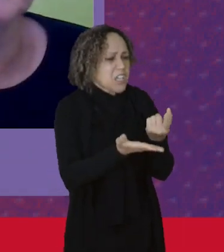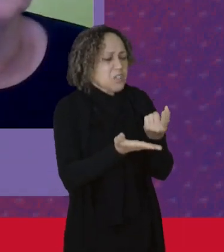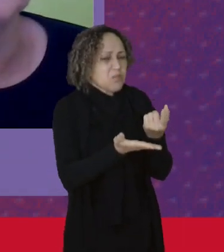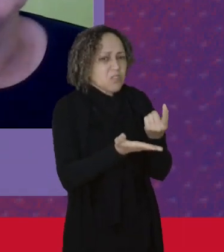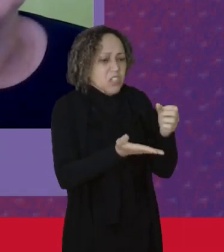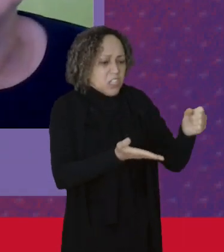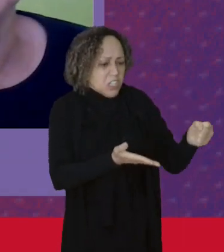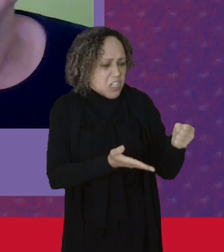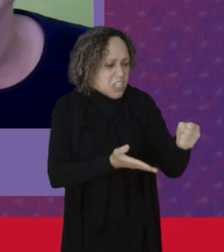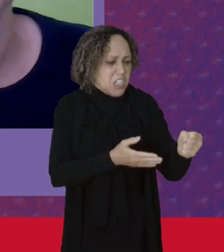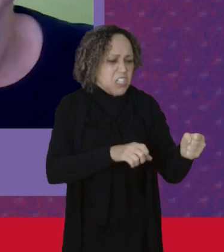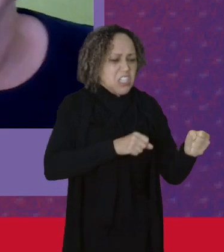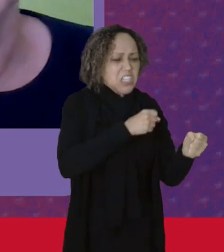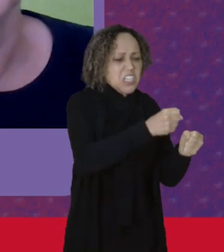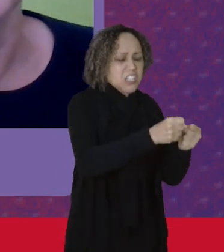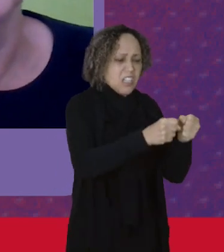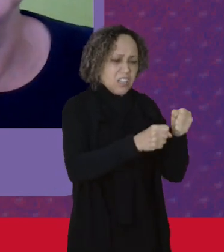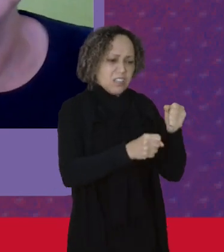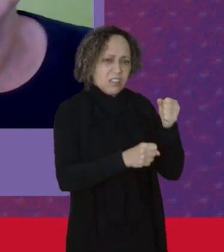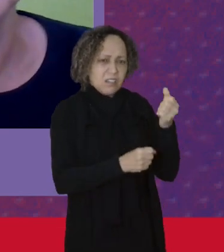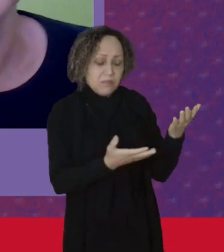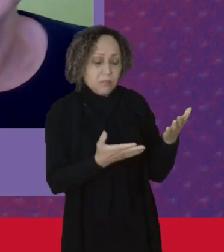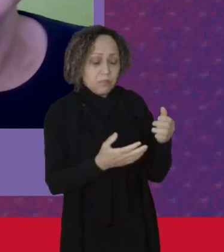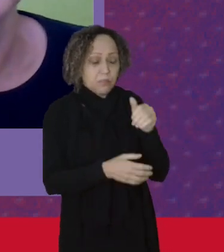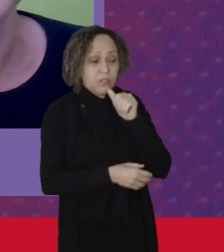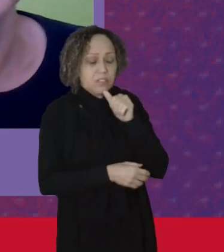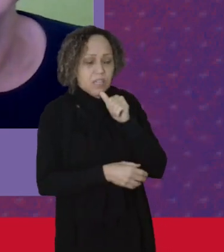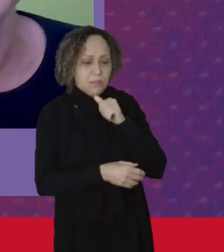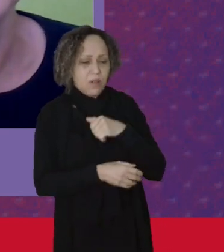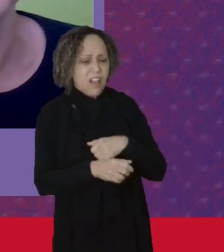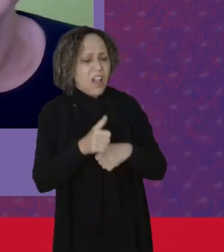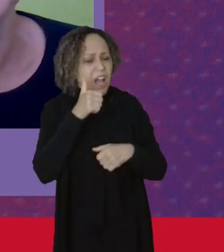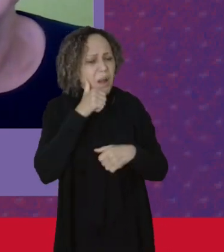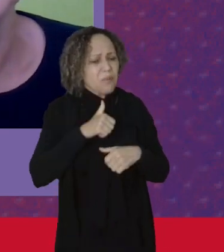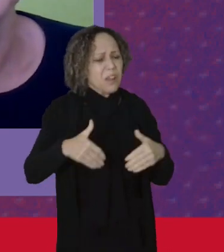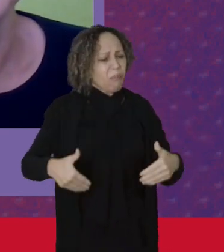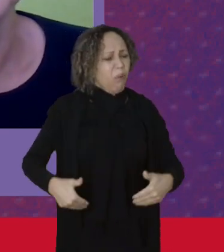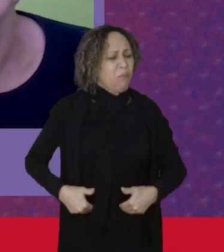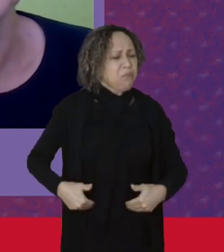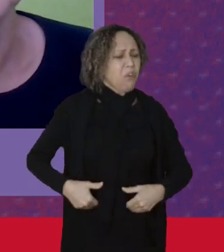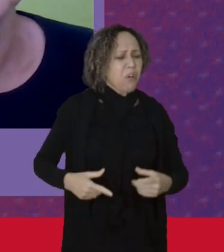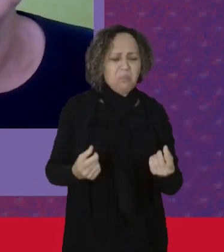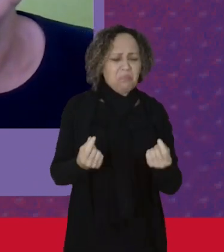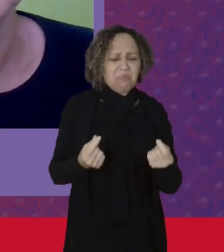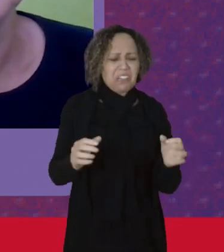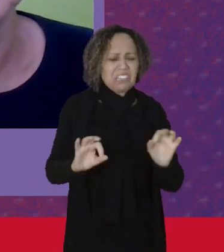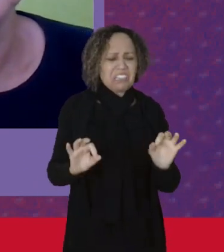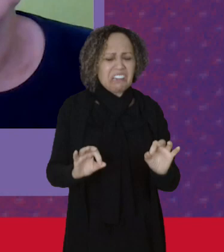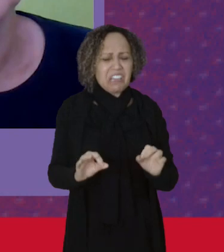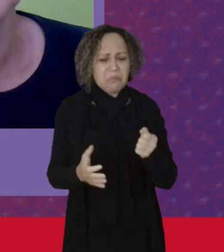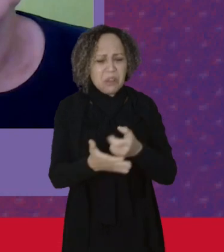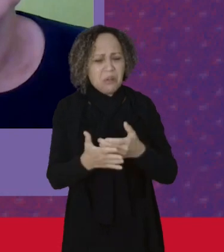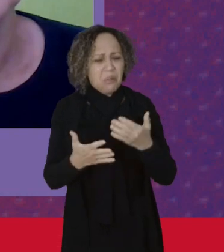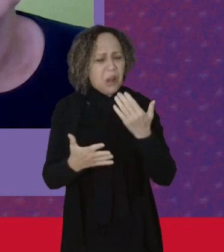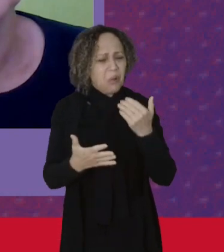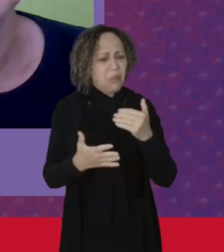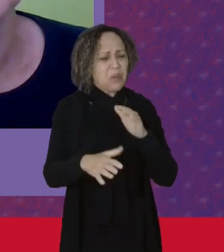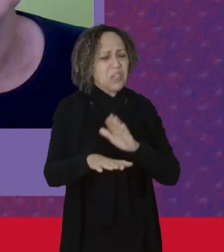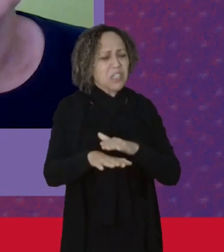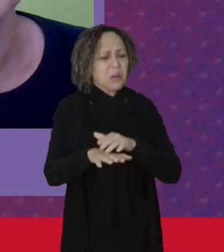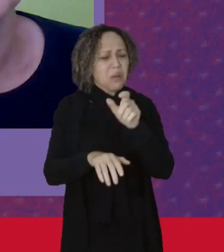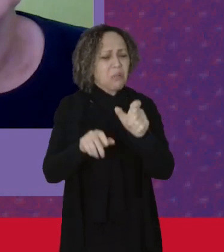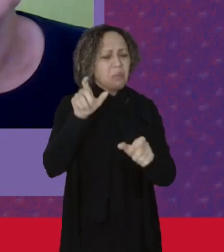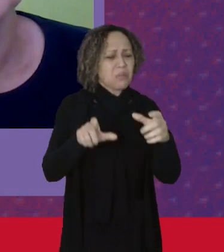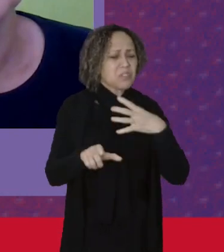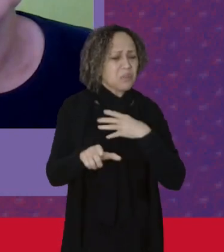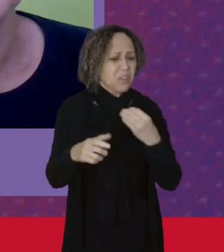mulher que está ali passando fome, não tem dinheiro para alimentar seus filhos e suas filhas, não